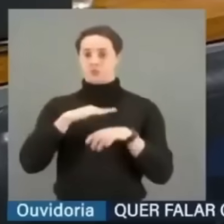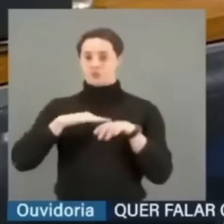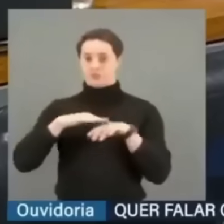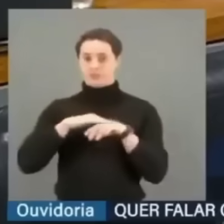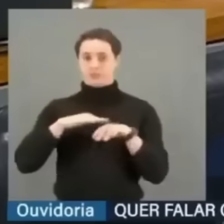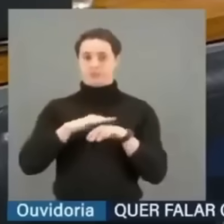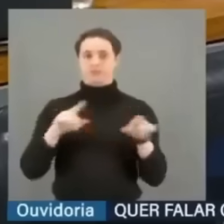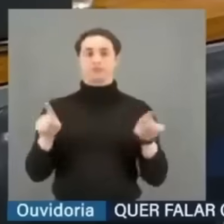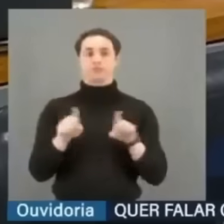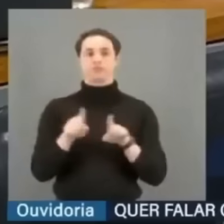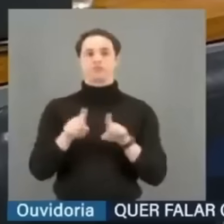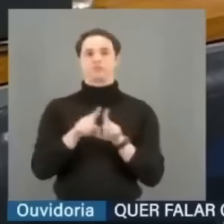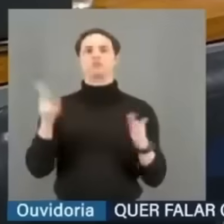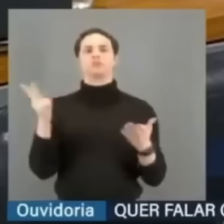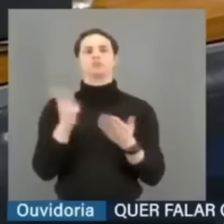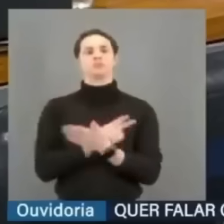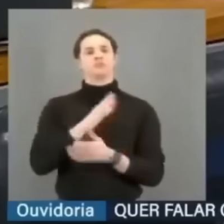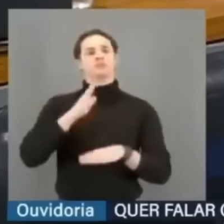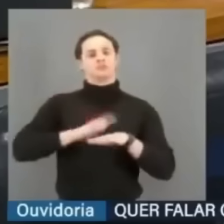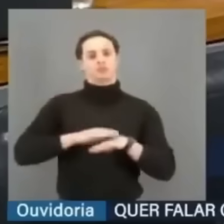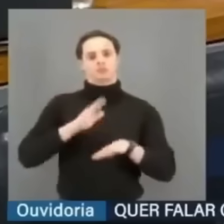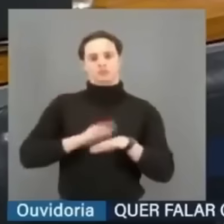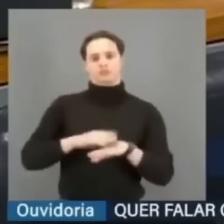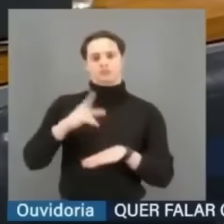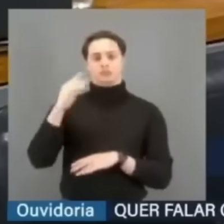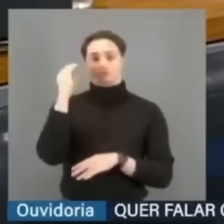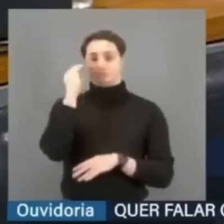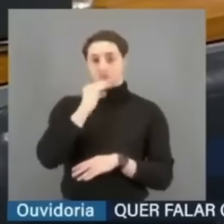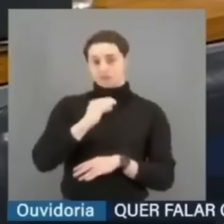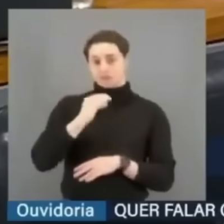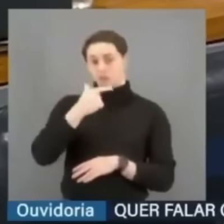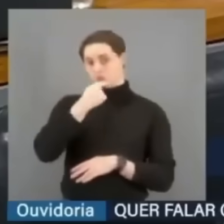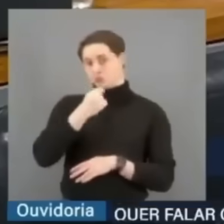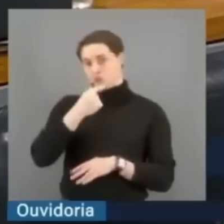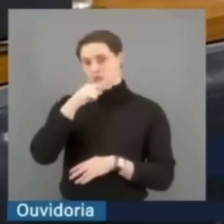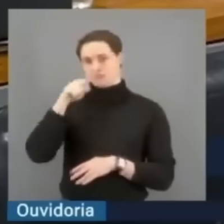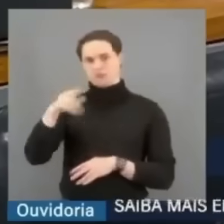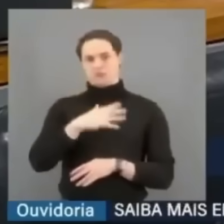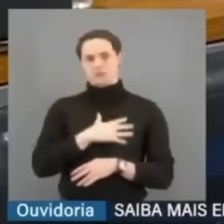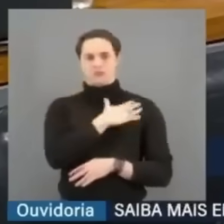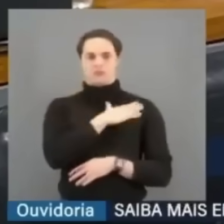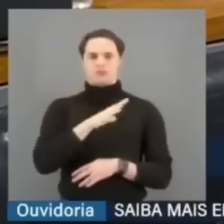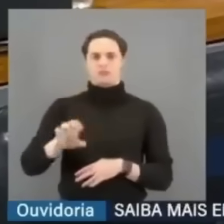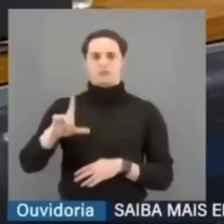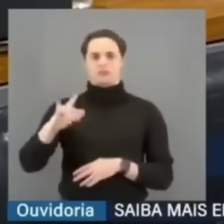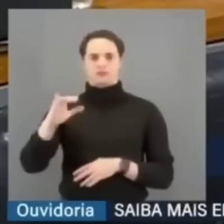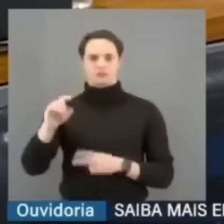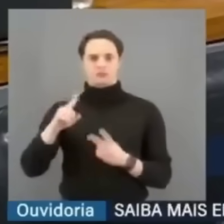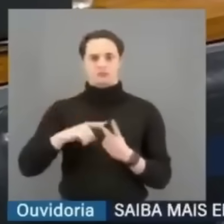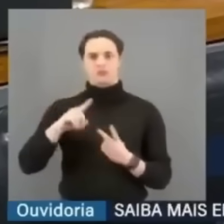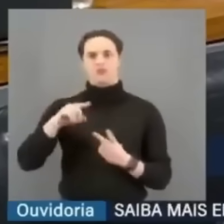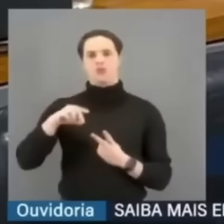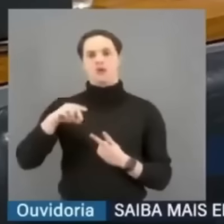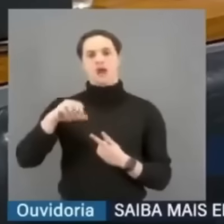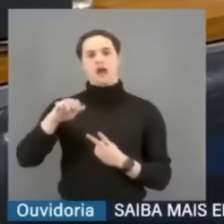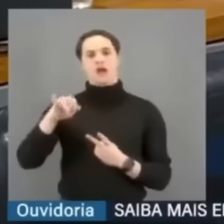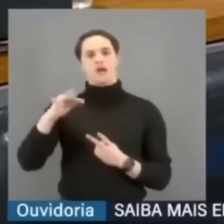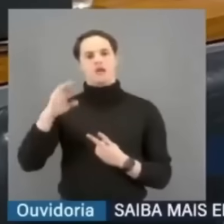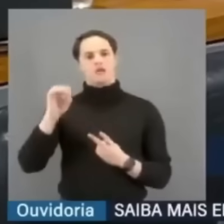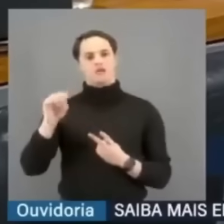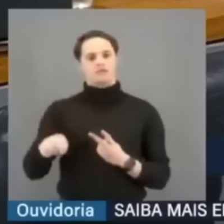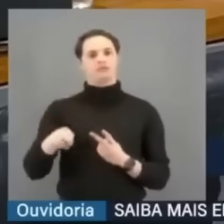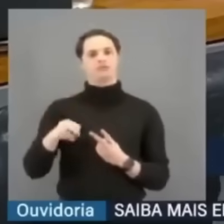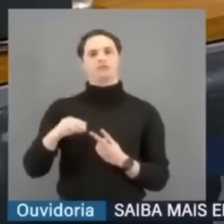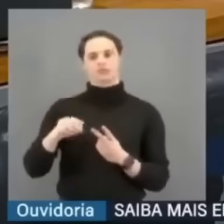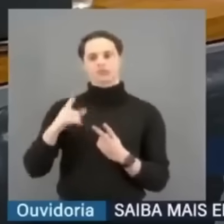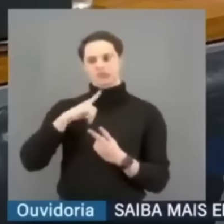também de posse do celular do coronel Elcio e do major Ailton, que aparecem também